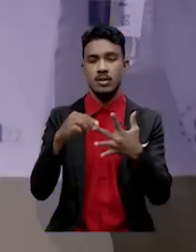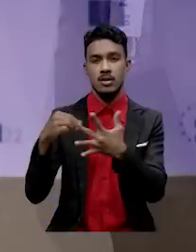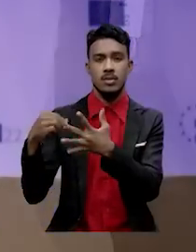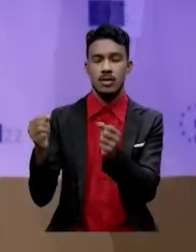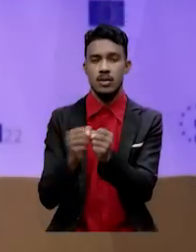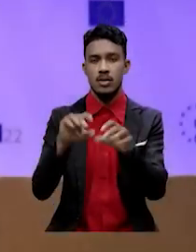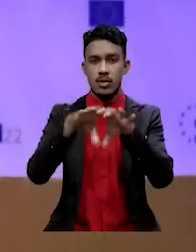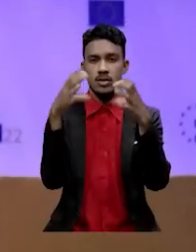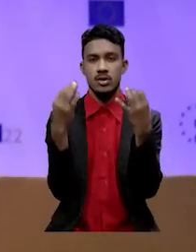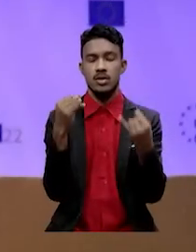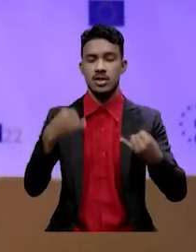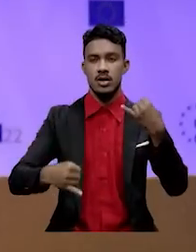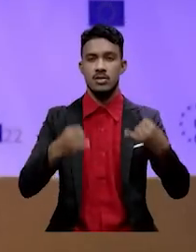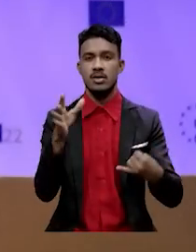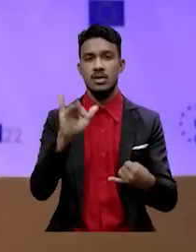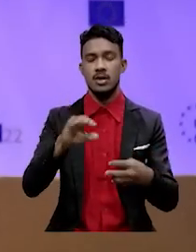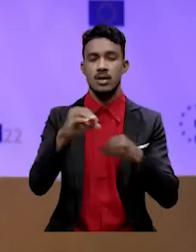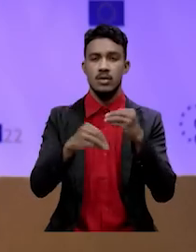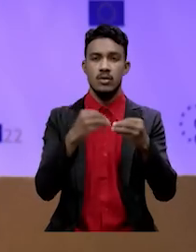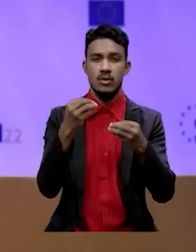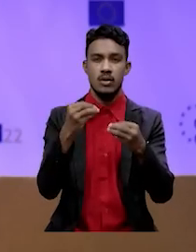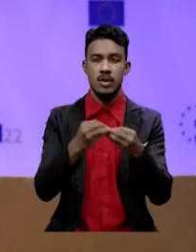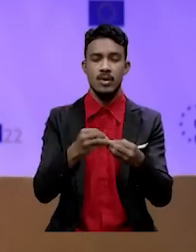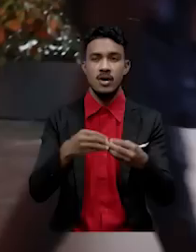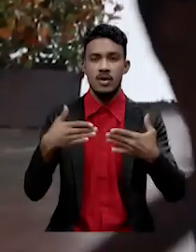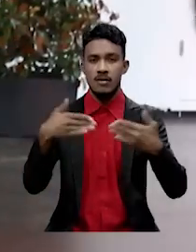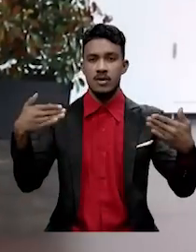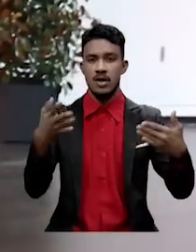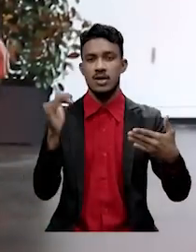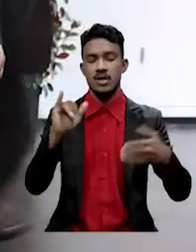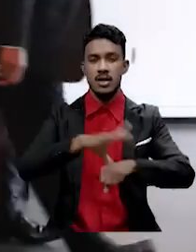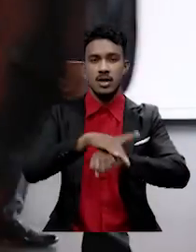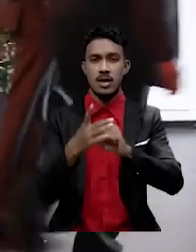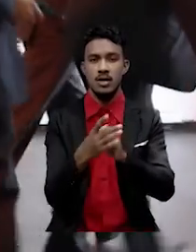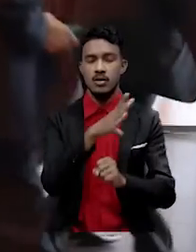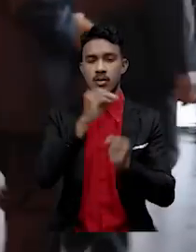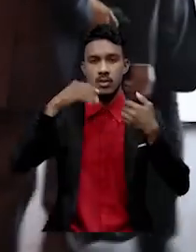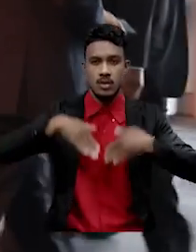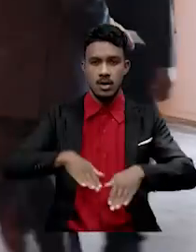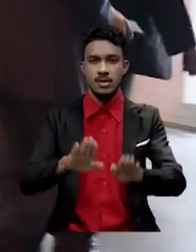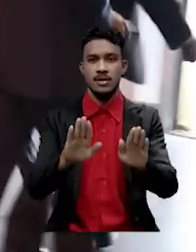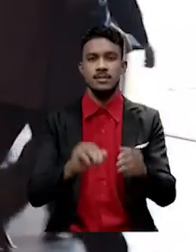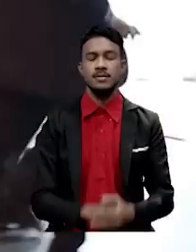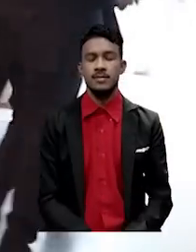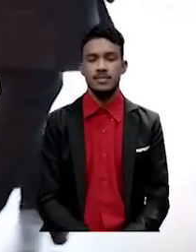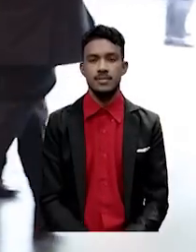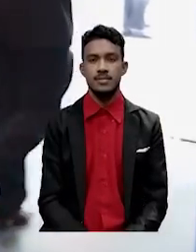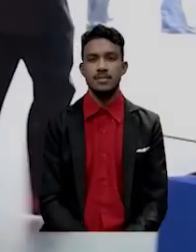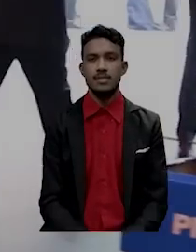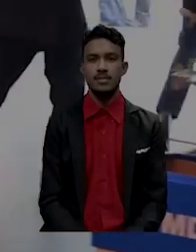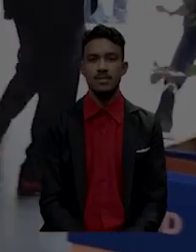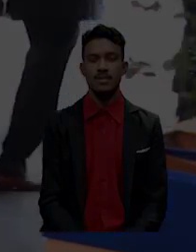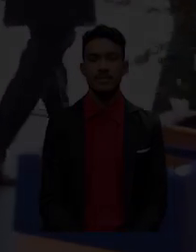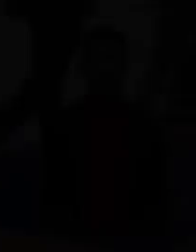Conselho Jurídico Sira, Conaba Negociação Fronteira Sira, Rai Notassinian. Equipa Cobertura, GMN.